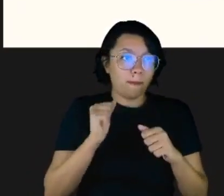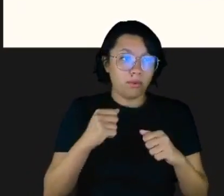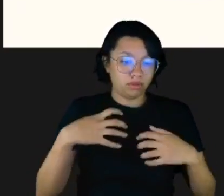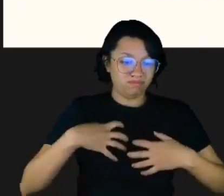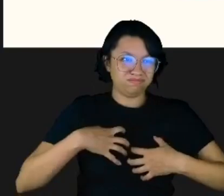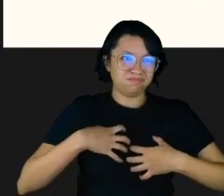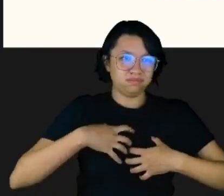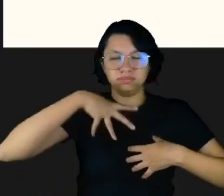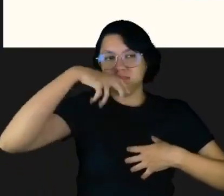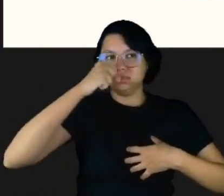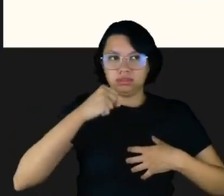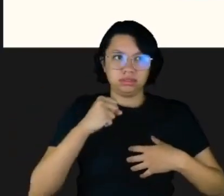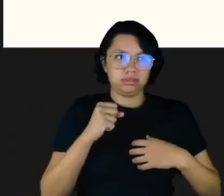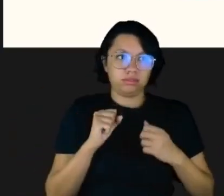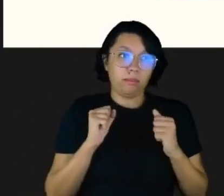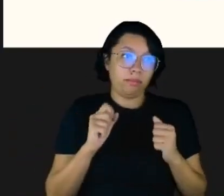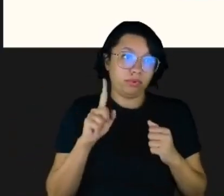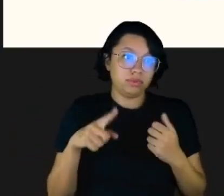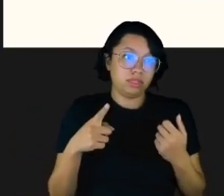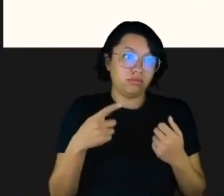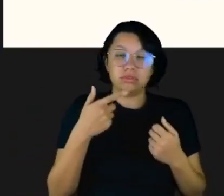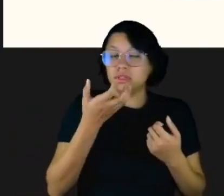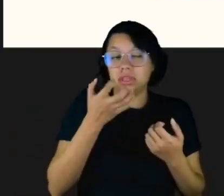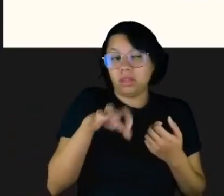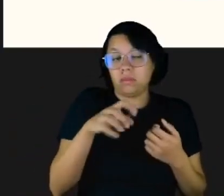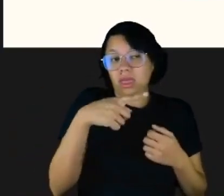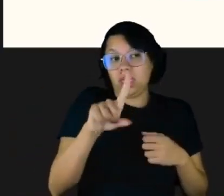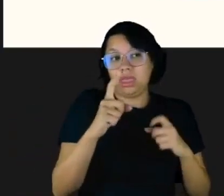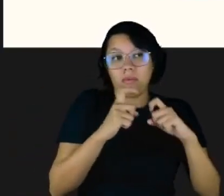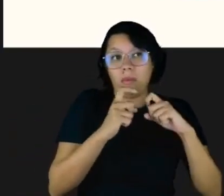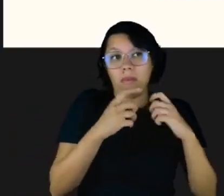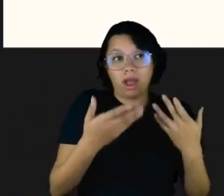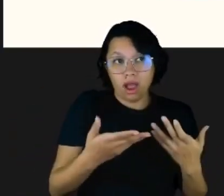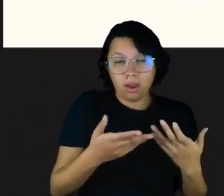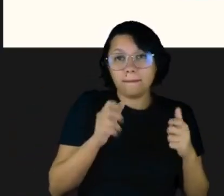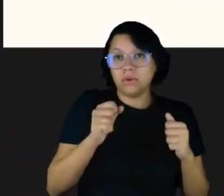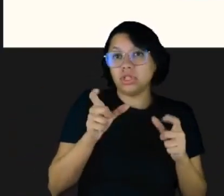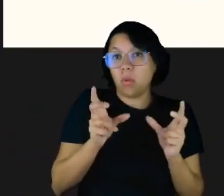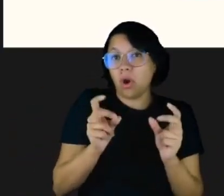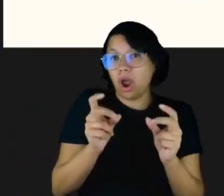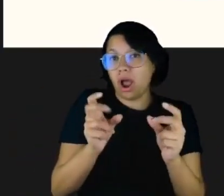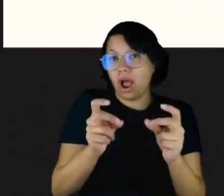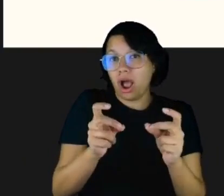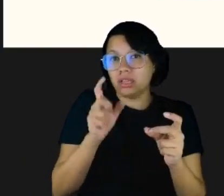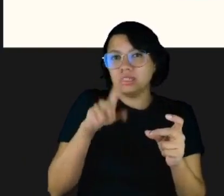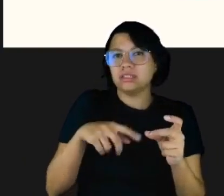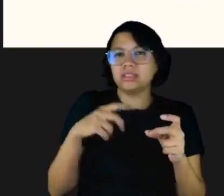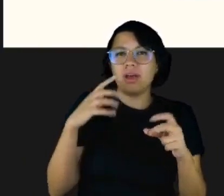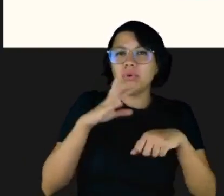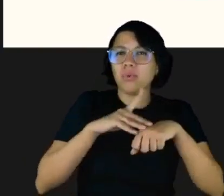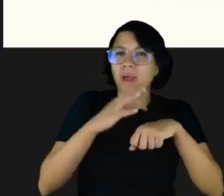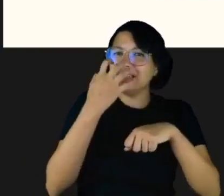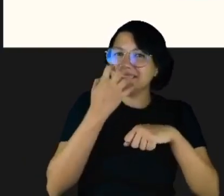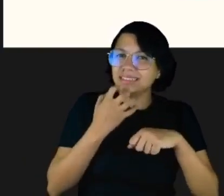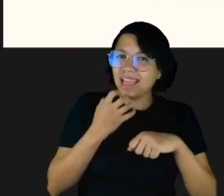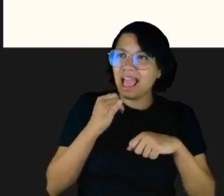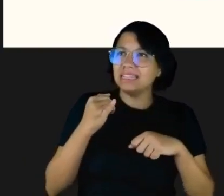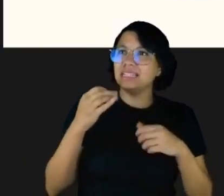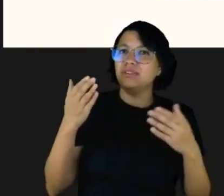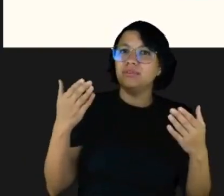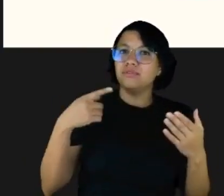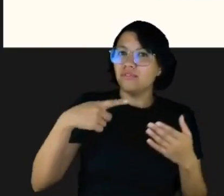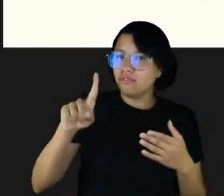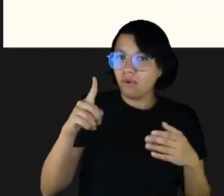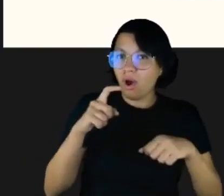pulmão, tudo isso causa muita perda de peso, um câncer no estômago. Então, são doenças sérias, que se a gente for ao médico